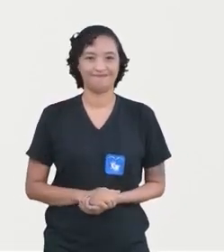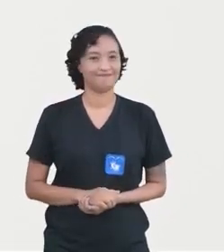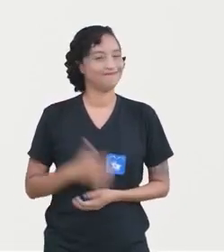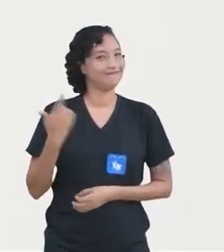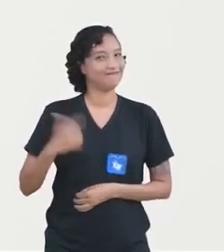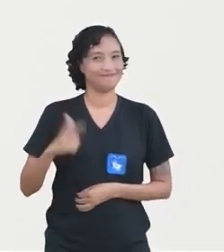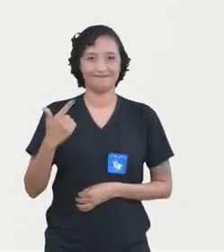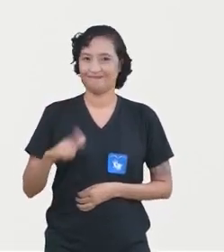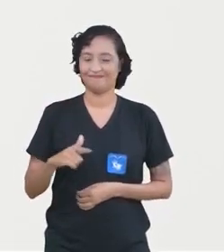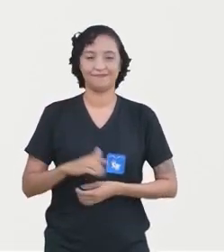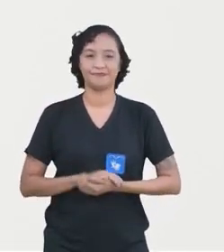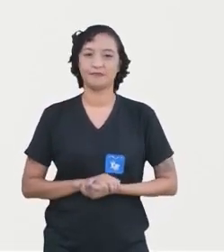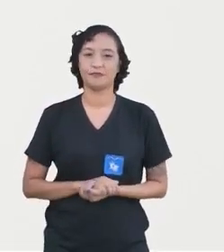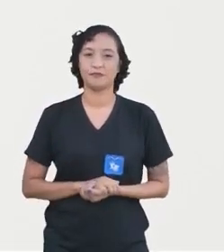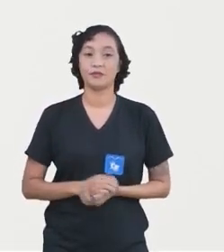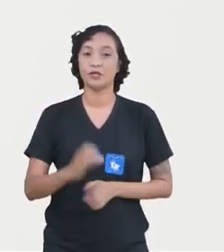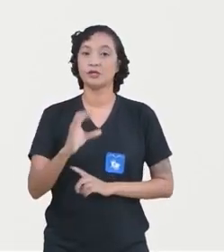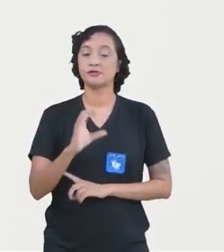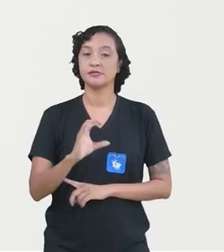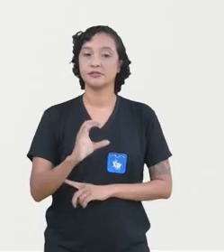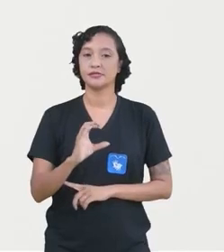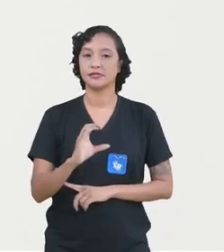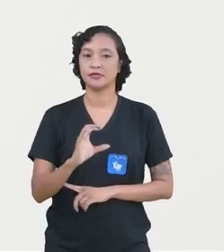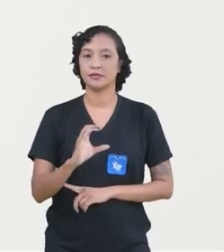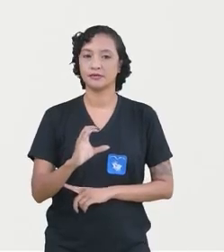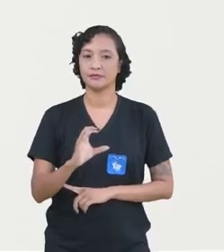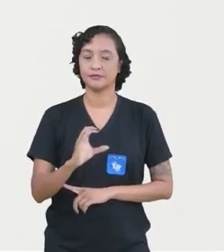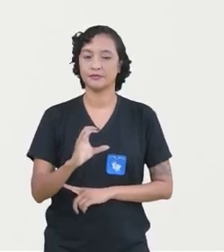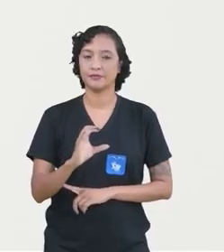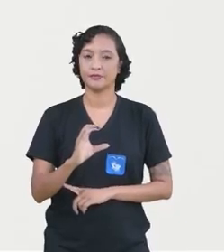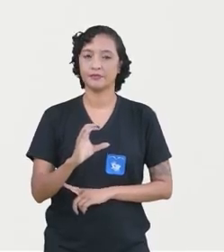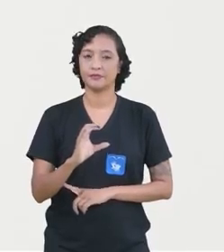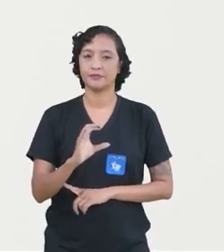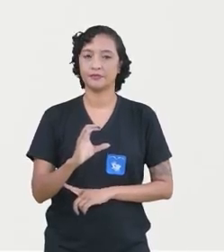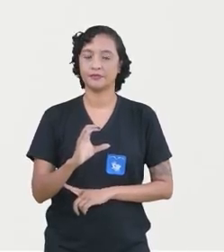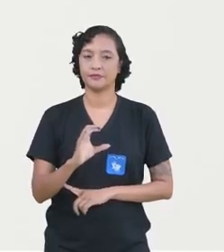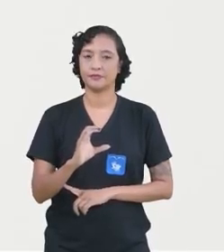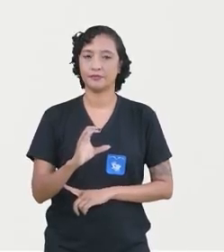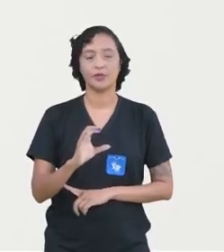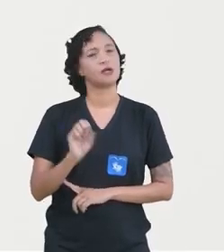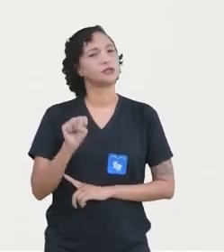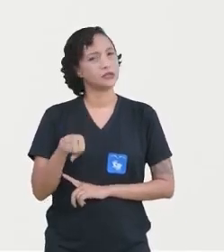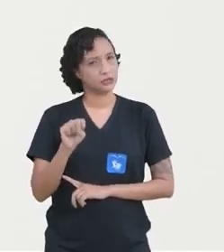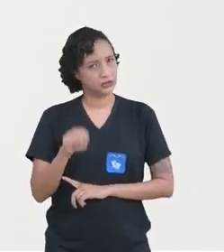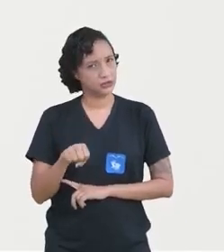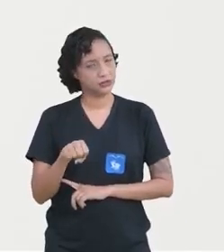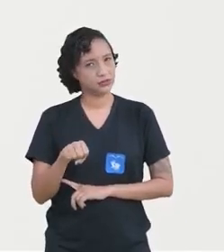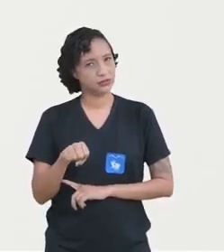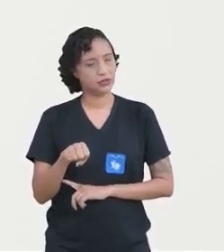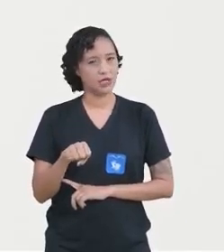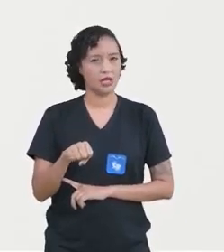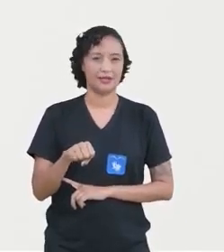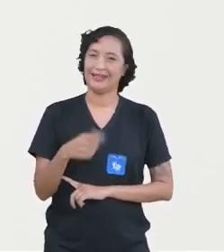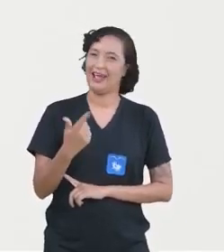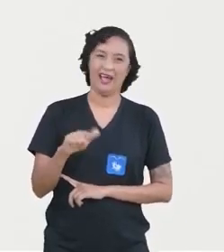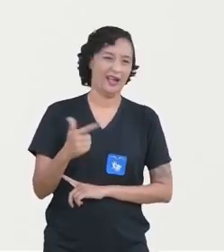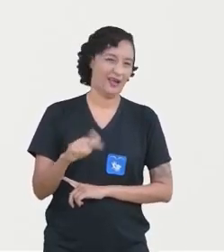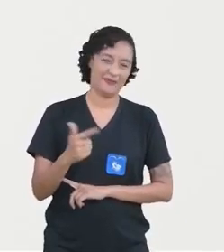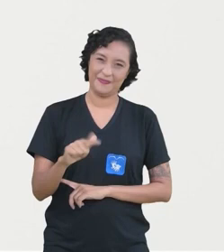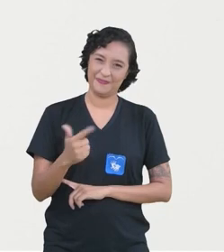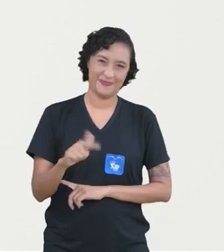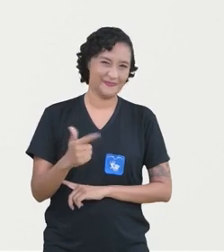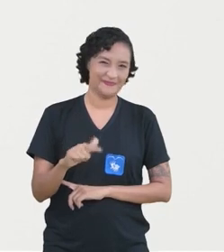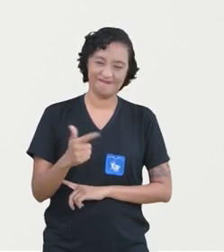como. Letra C, vulva, considera-se. Próstata, não, é sistema